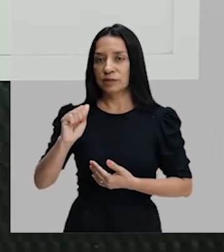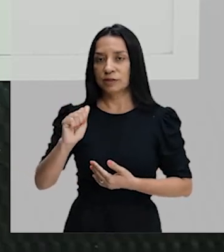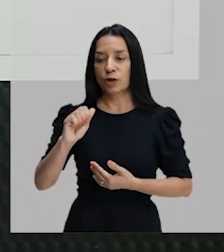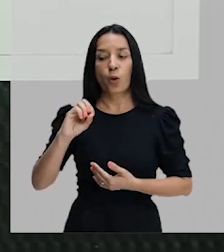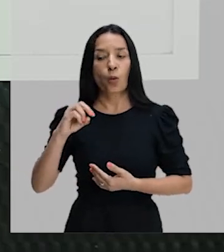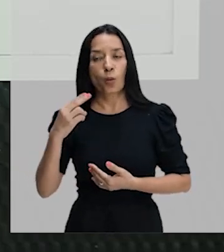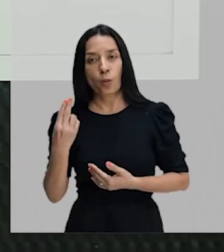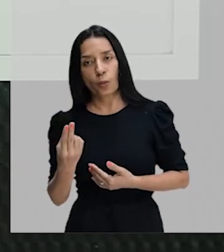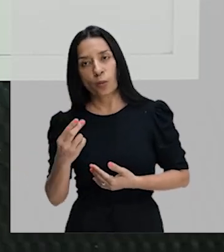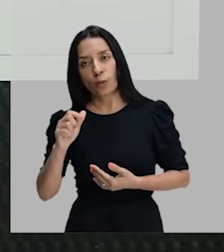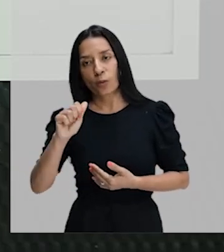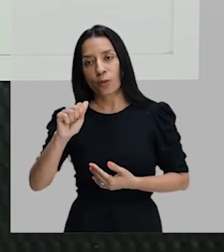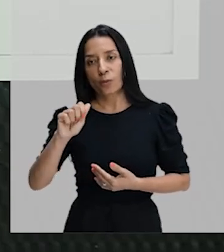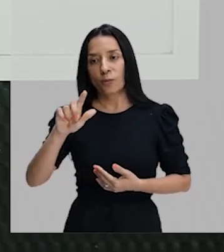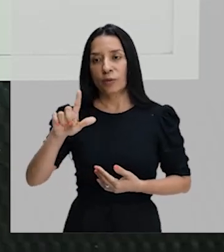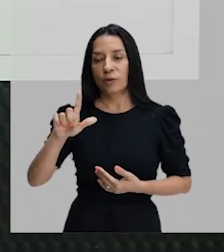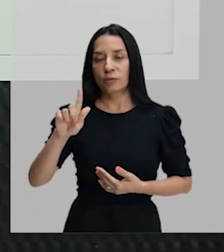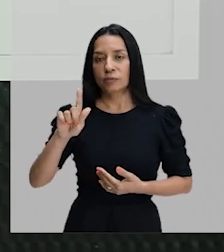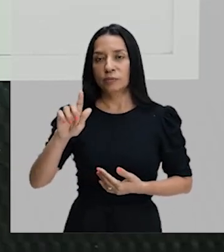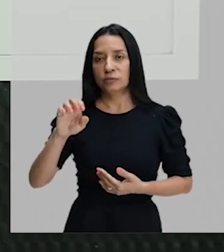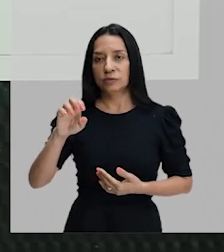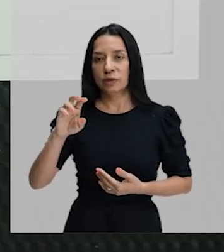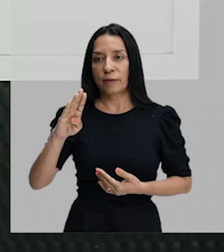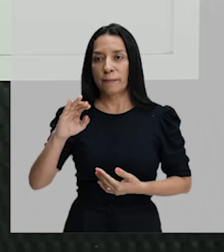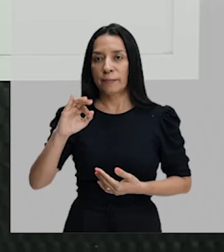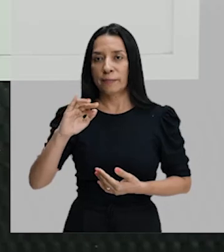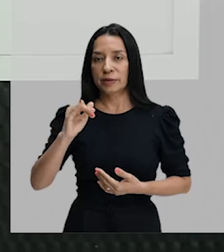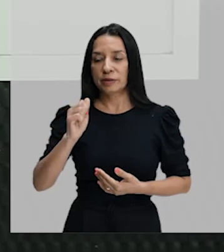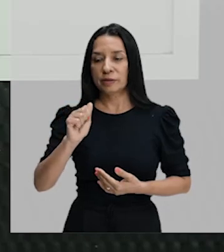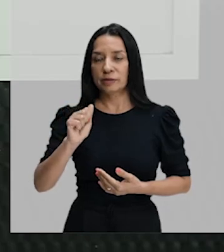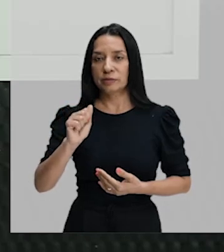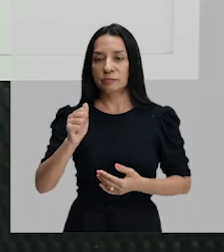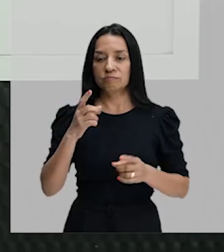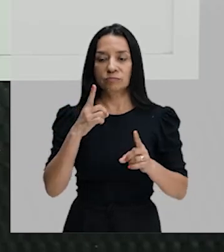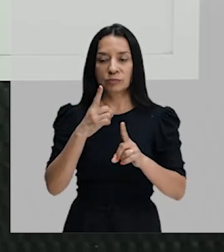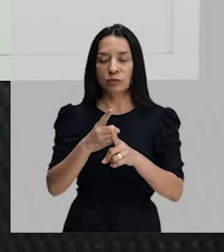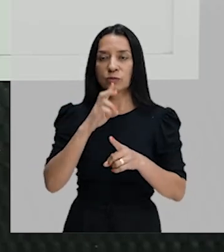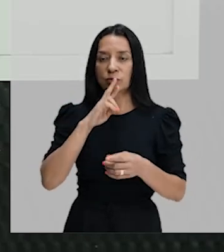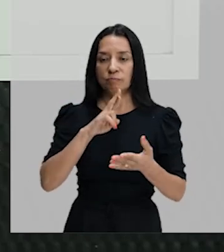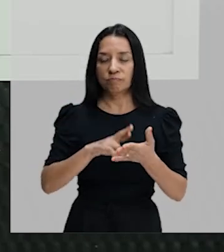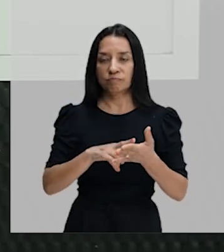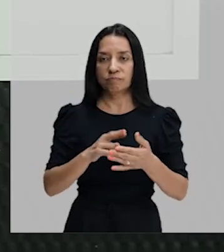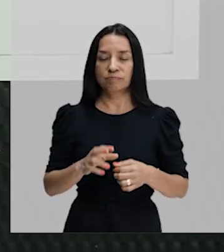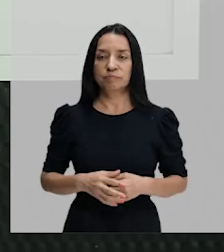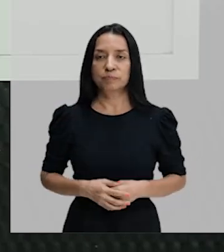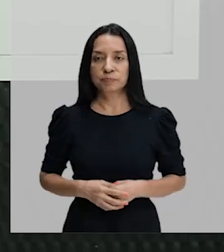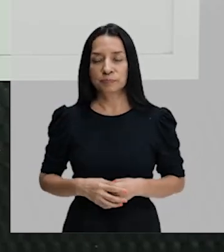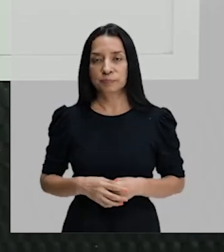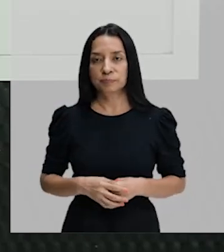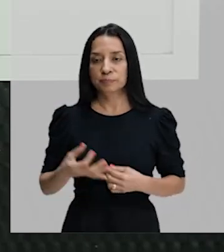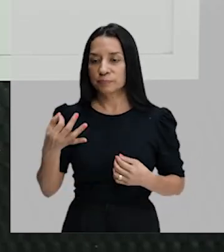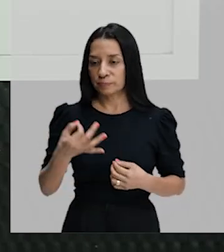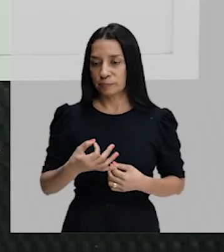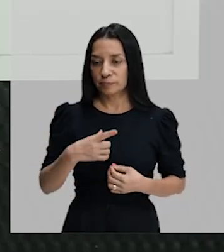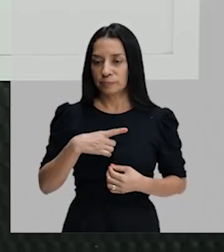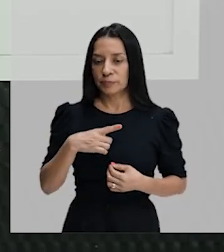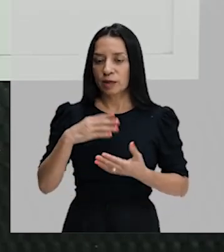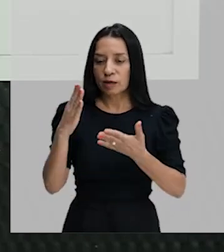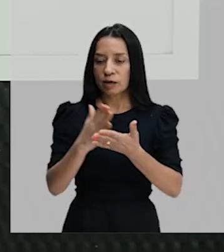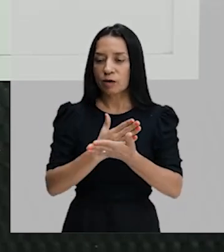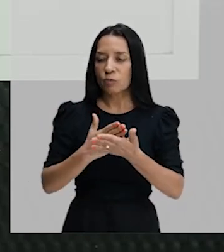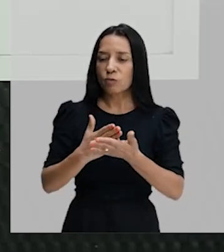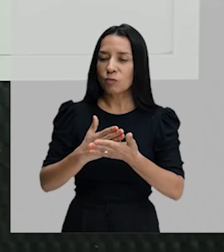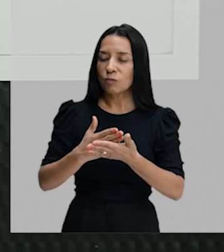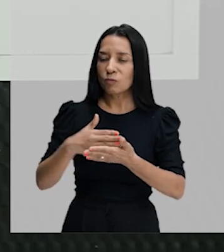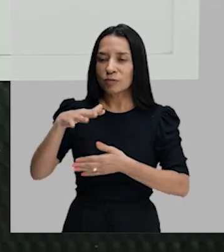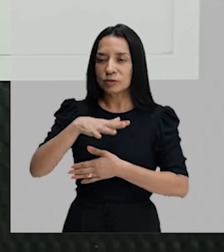artifício geométrico para poder encontrar a solução. Tá certo? Aí nós temos algumas situações